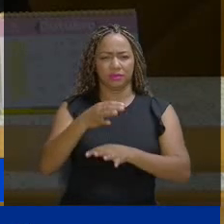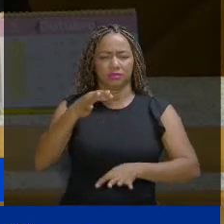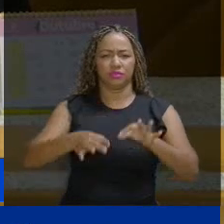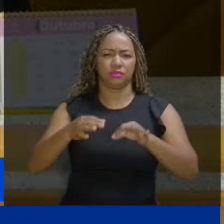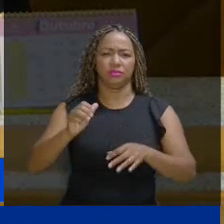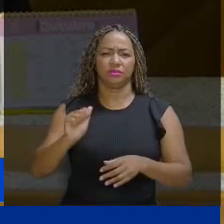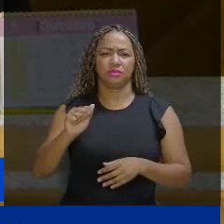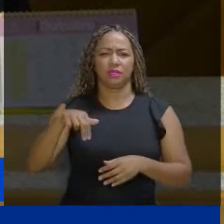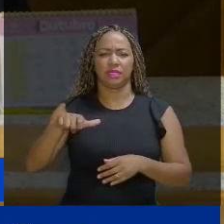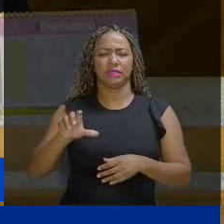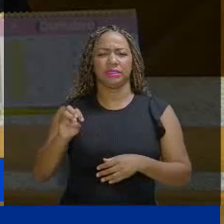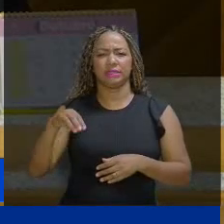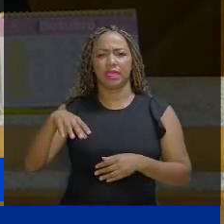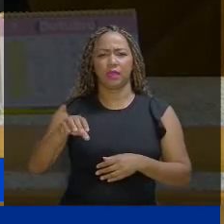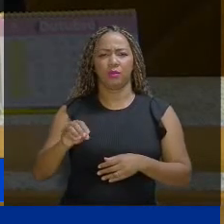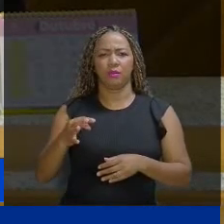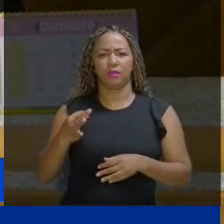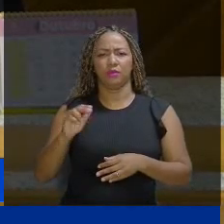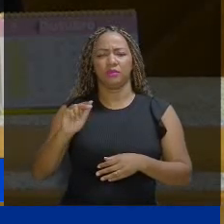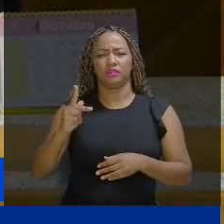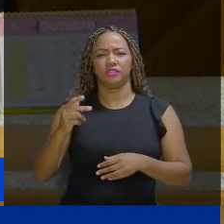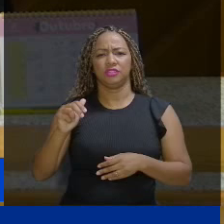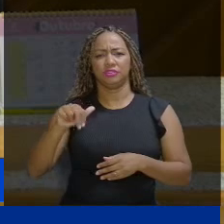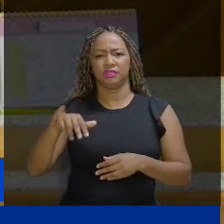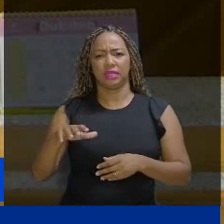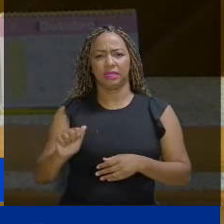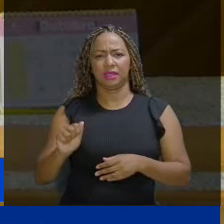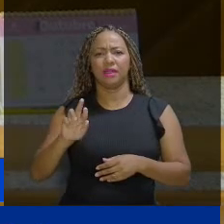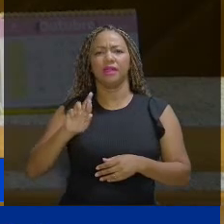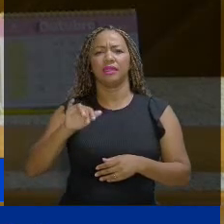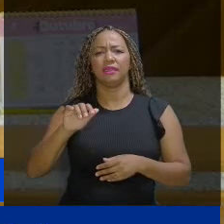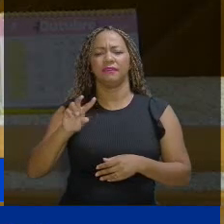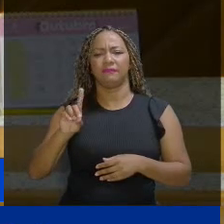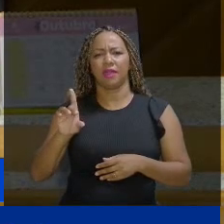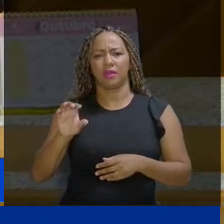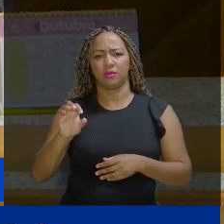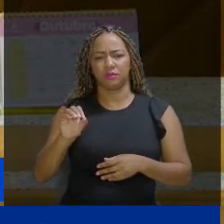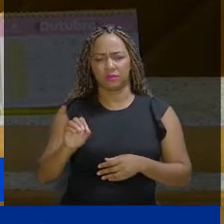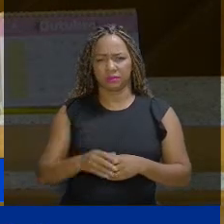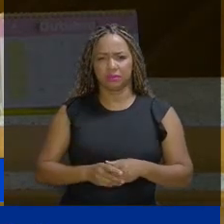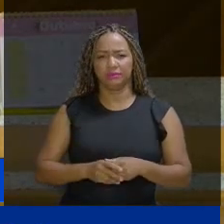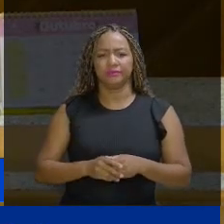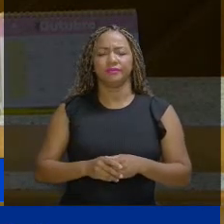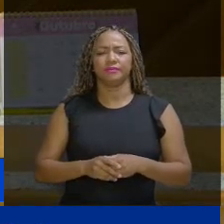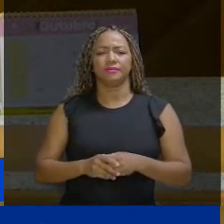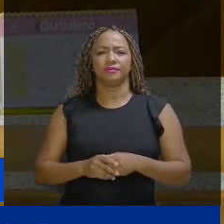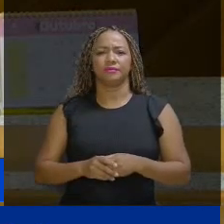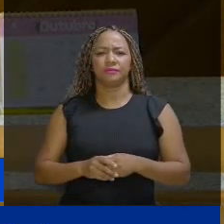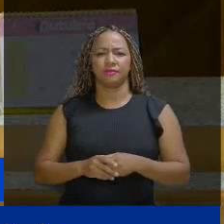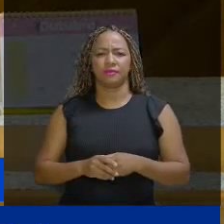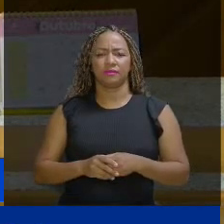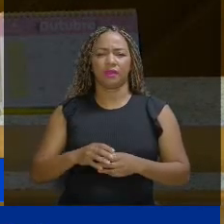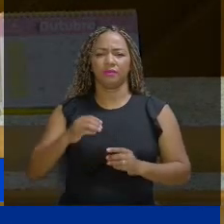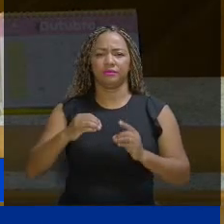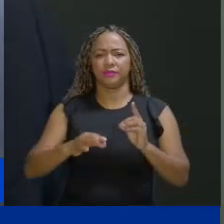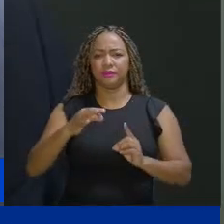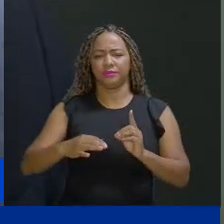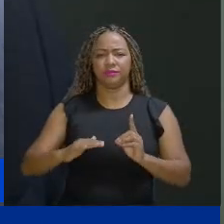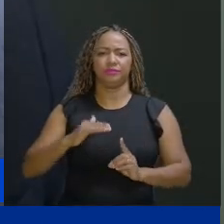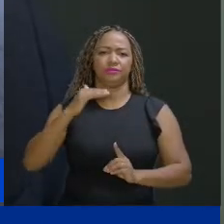Anselmo Gonçalves, Tina Souza, Normande Souza, Rivaldo Valente. Passa a palavra ao ilustre desembargador Carlos